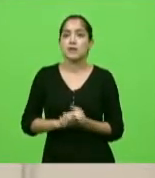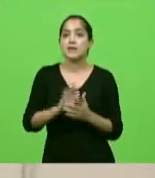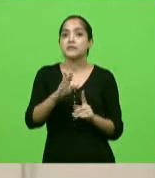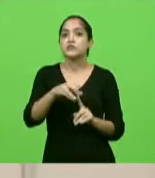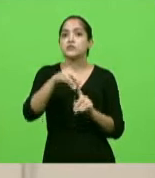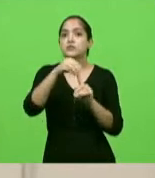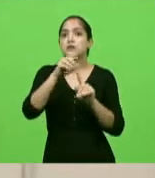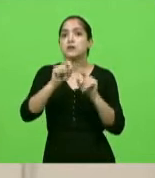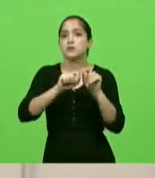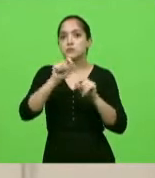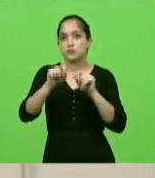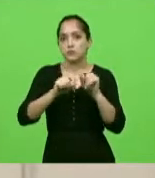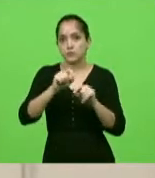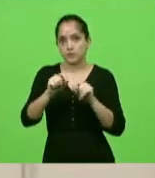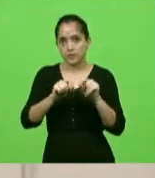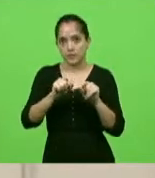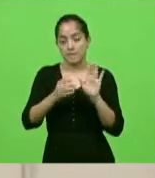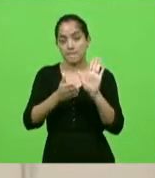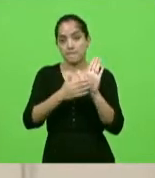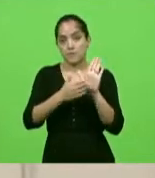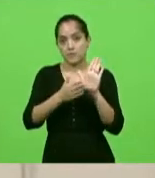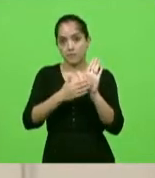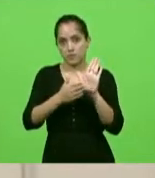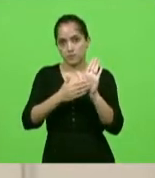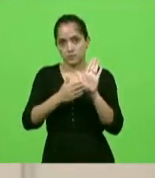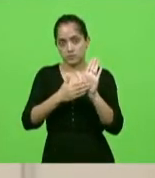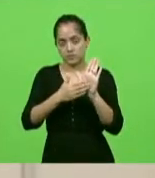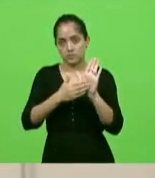Destaca-se ponto em comum nas referidas propostas.